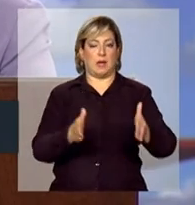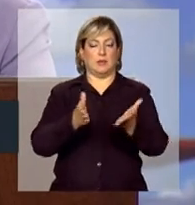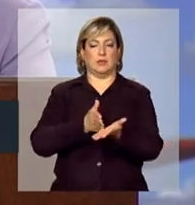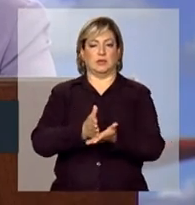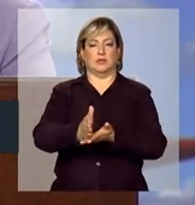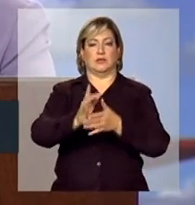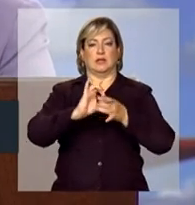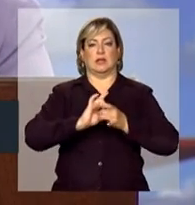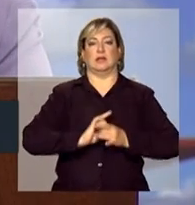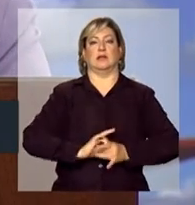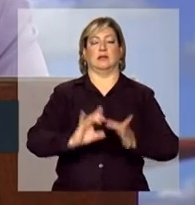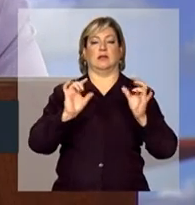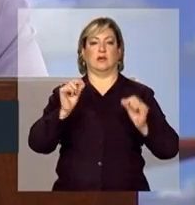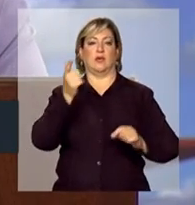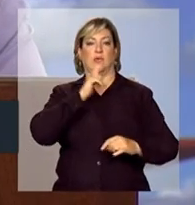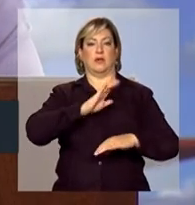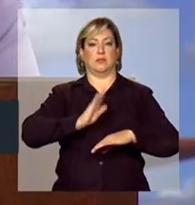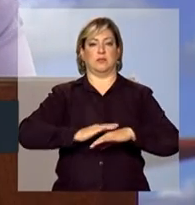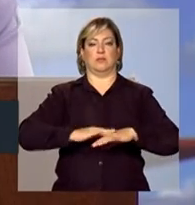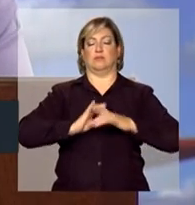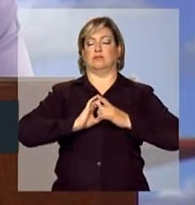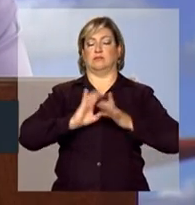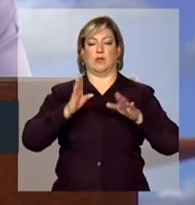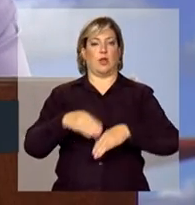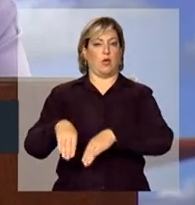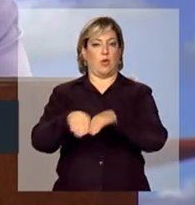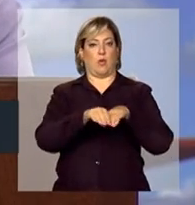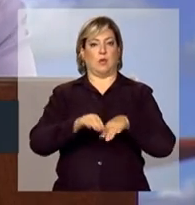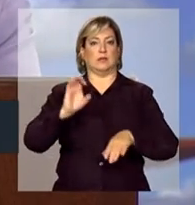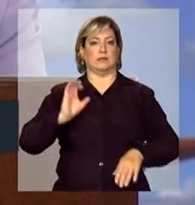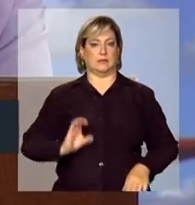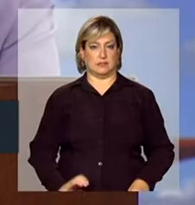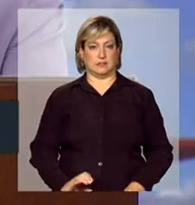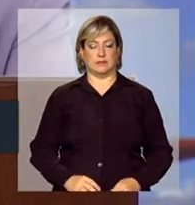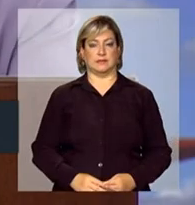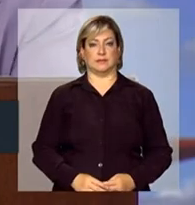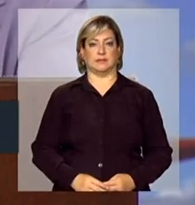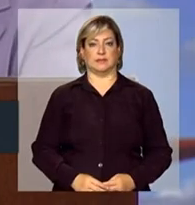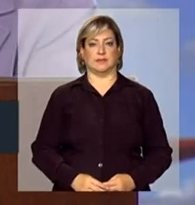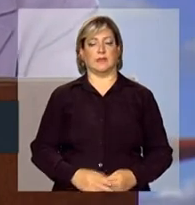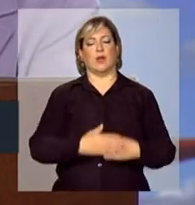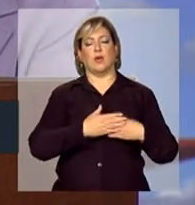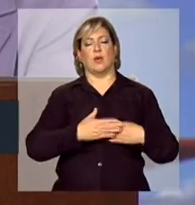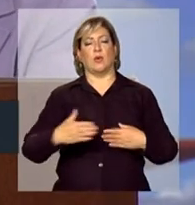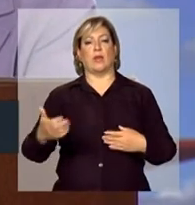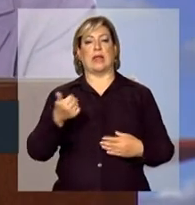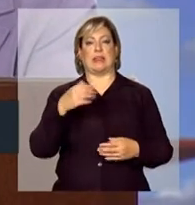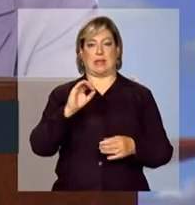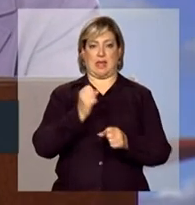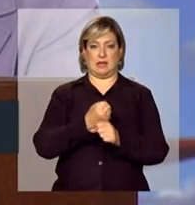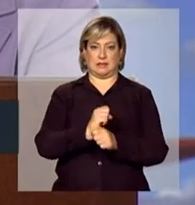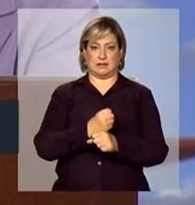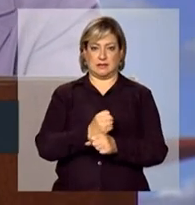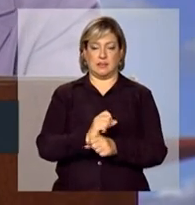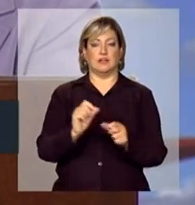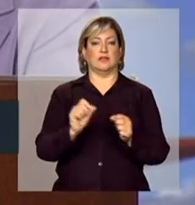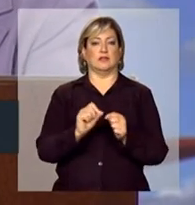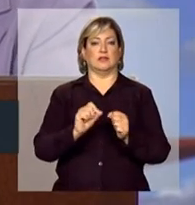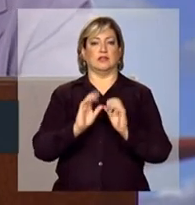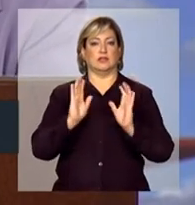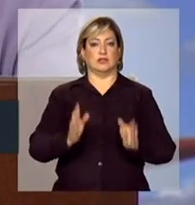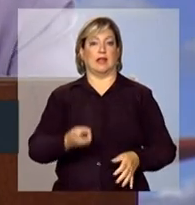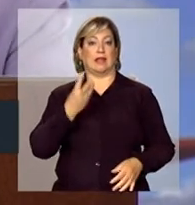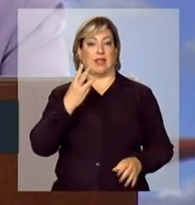à Independência autonomia e igualdade cidadã ao longo desses dez anos foram realizadas